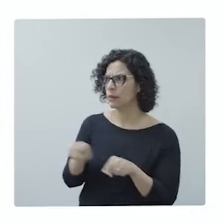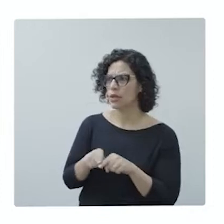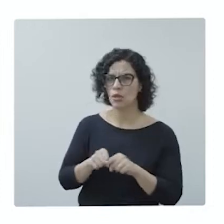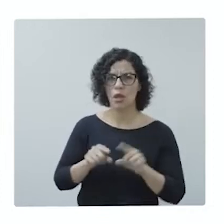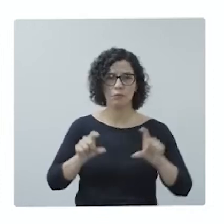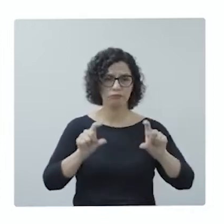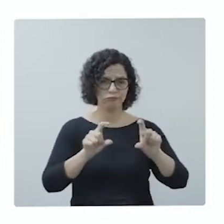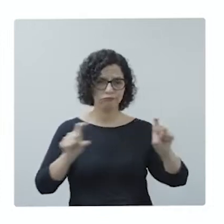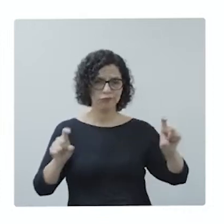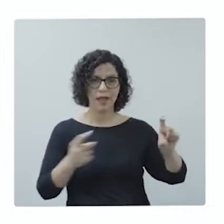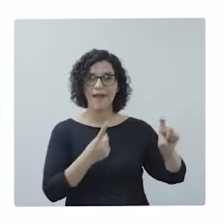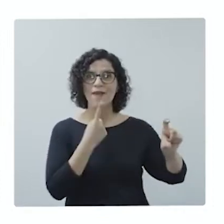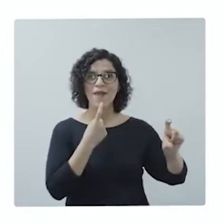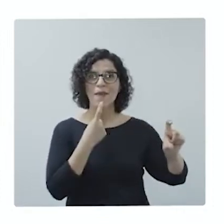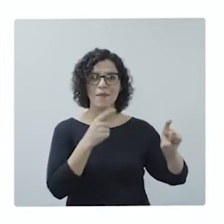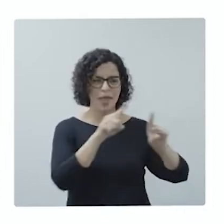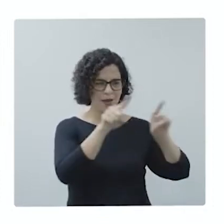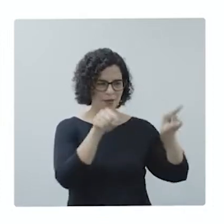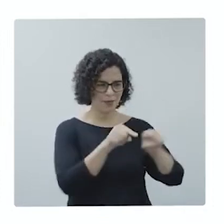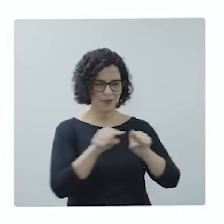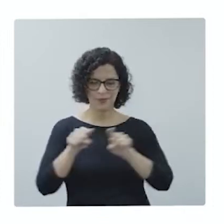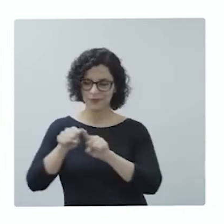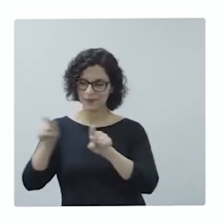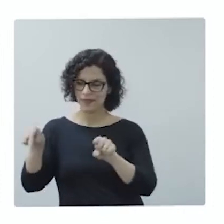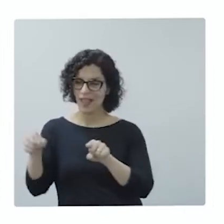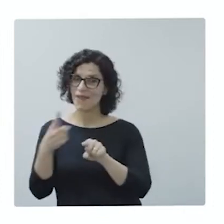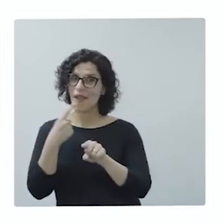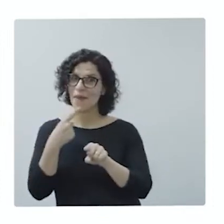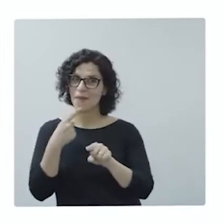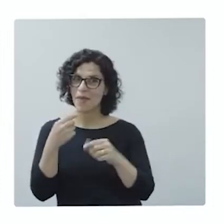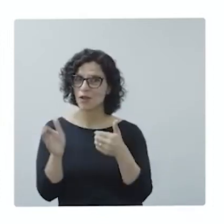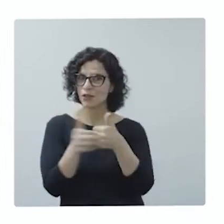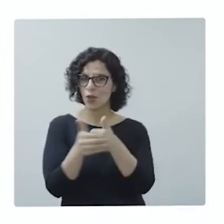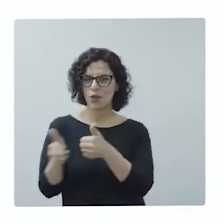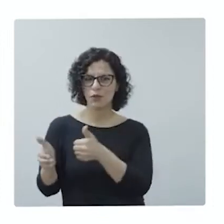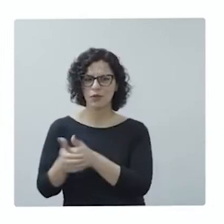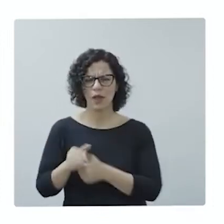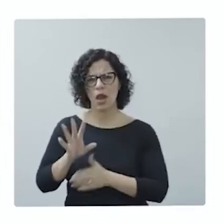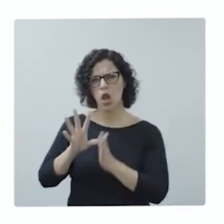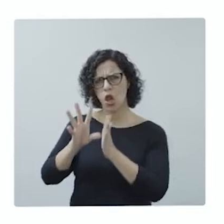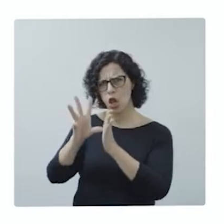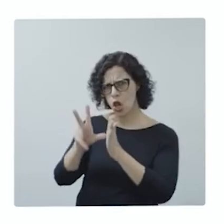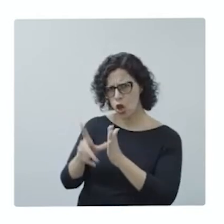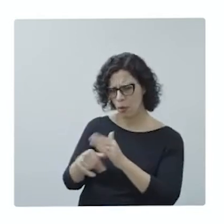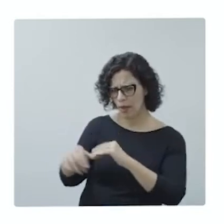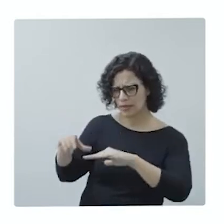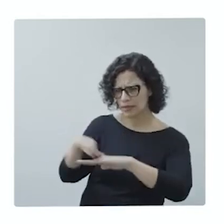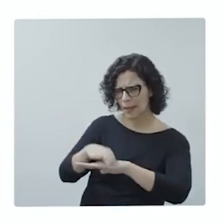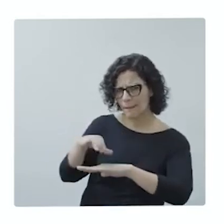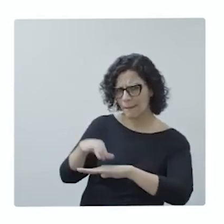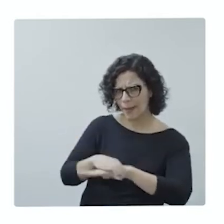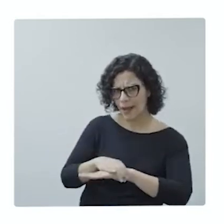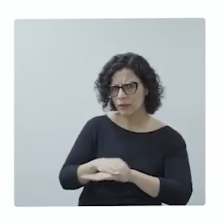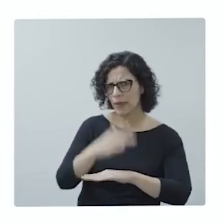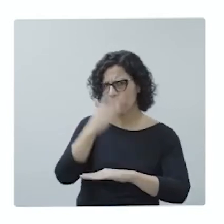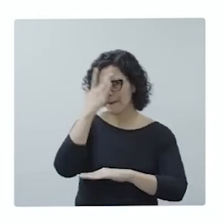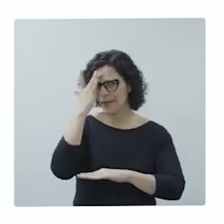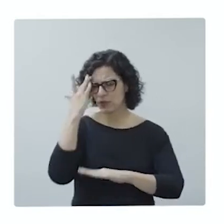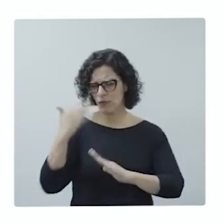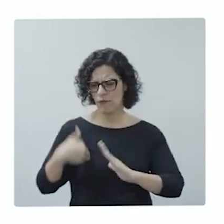Aqui nós tampamos o início do tema. Rouba calçados de moradores